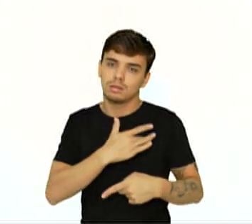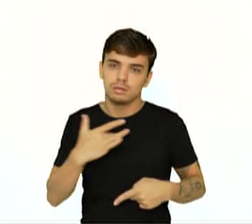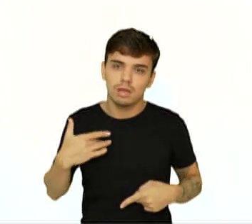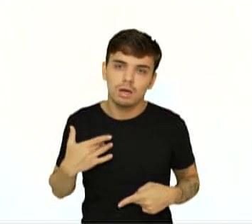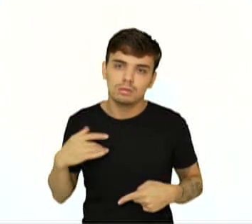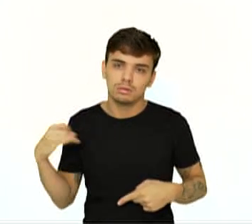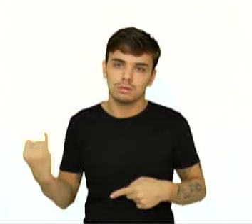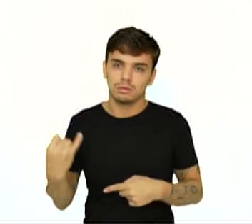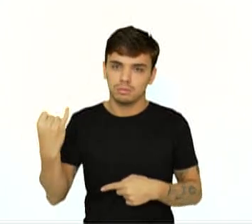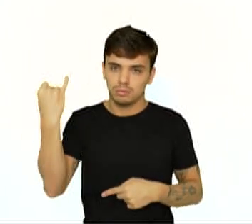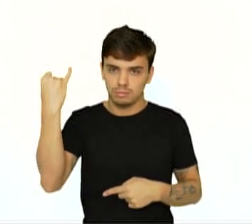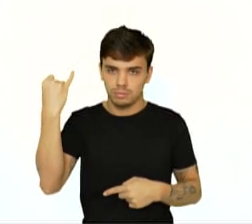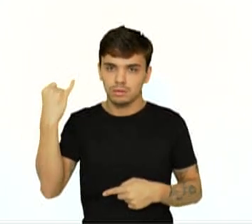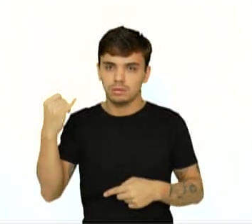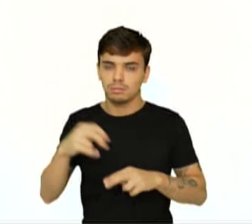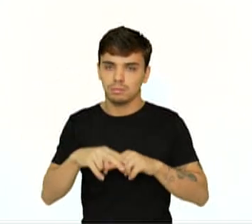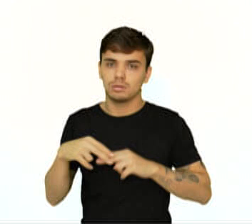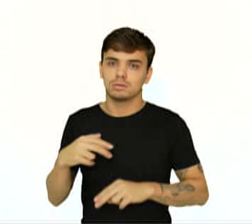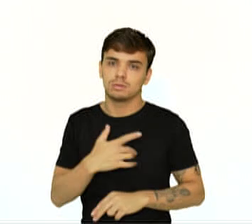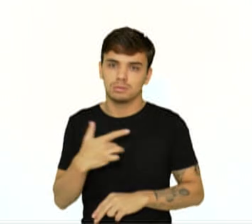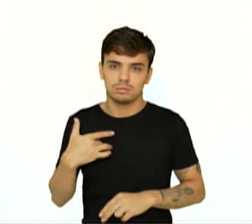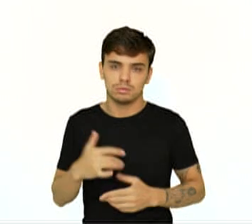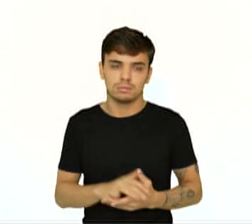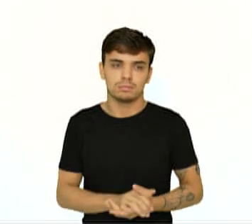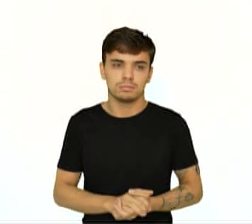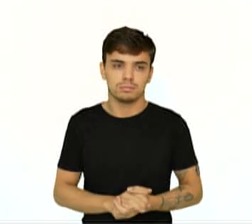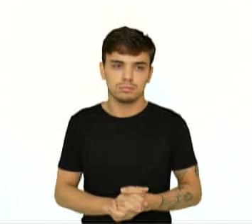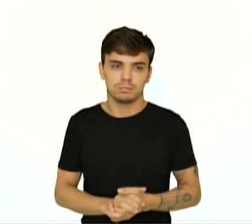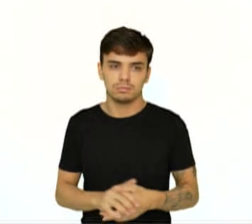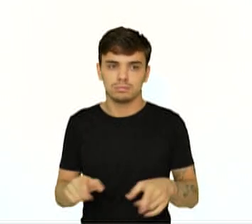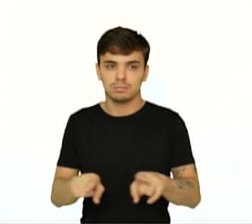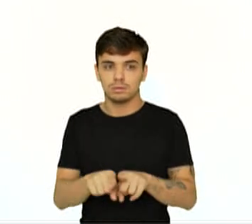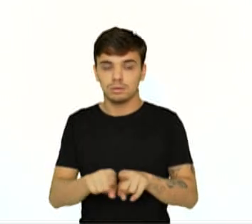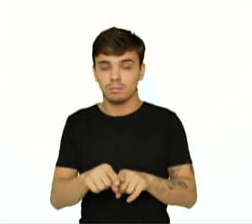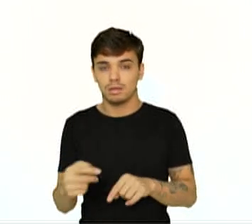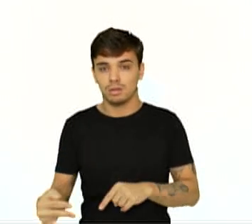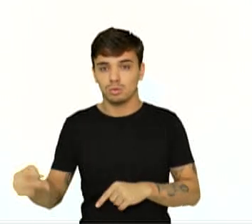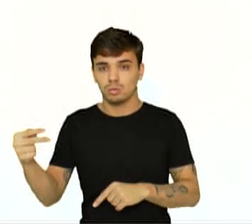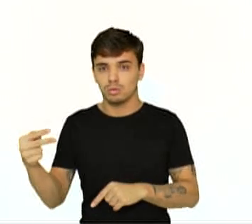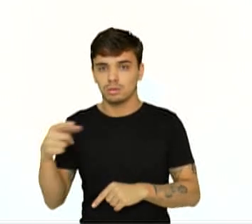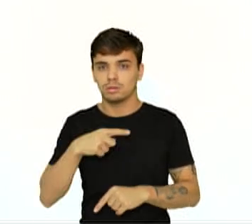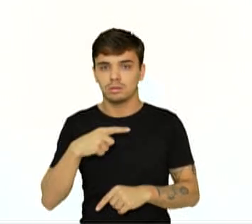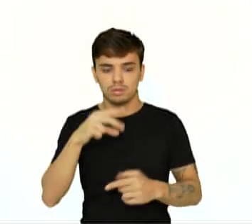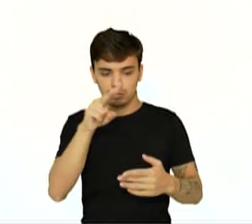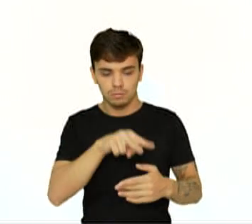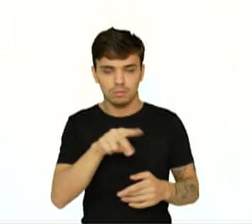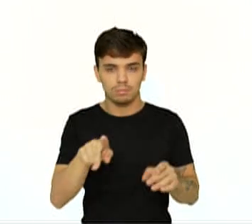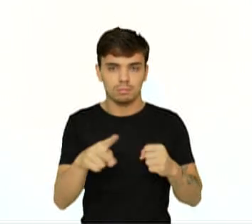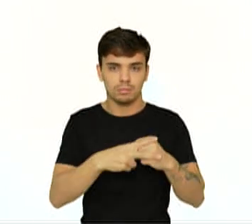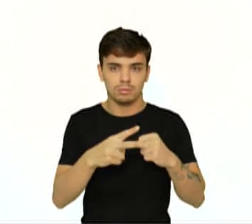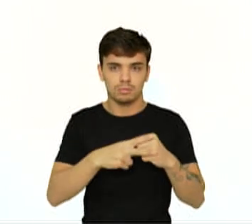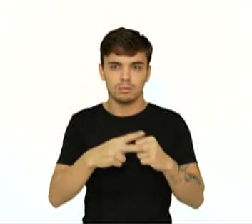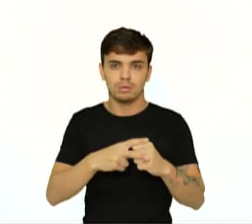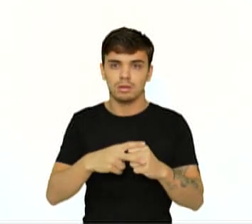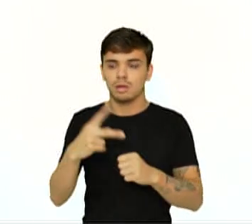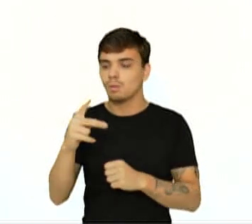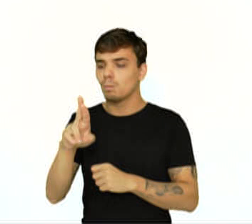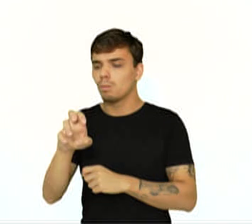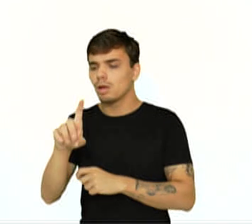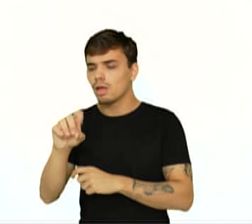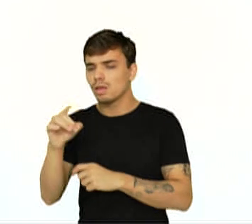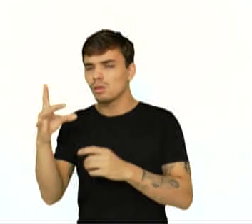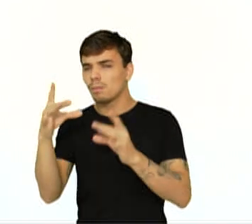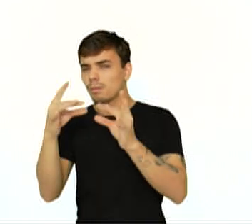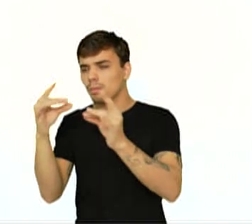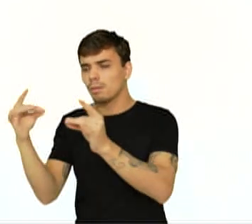e importantes a nuestra salud. Y en la cuestión 2, vimos que los verbos puedo, soy, caio y